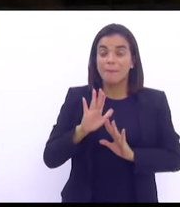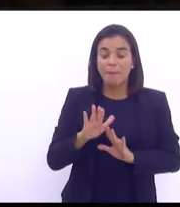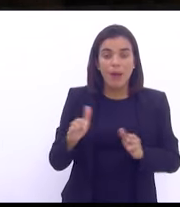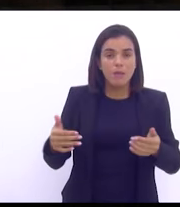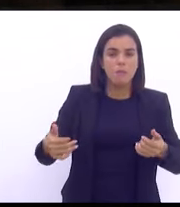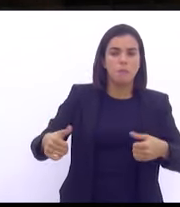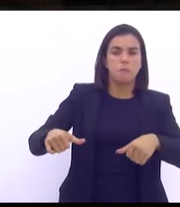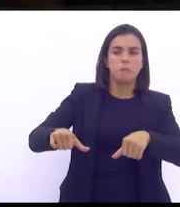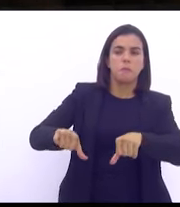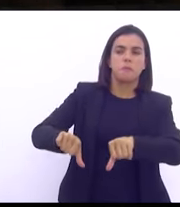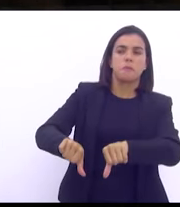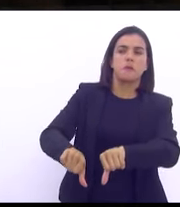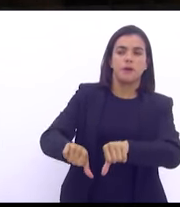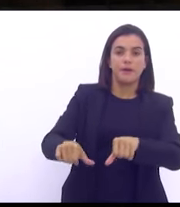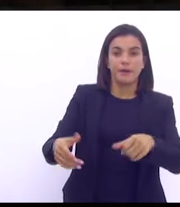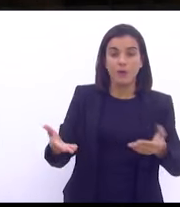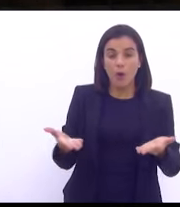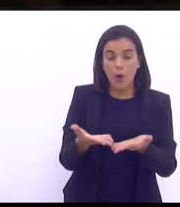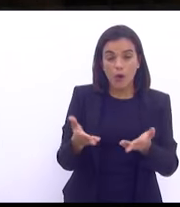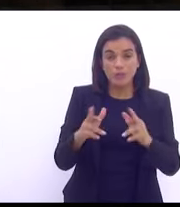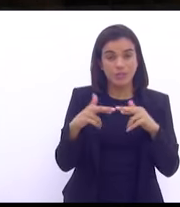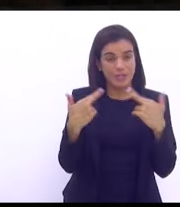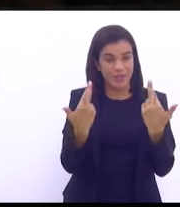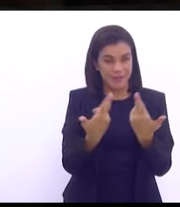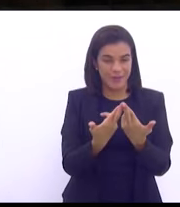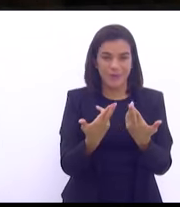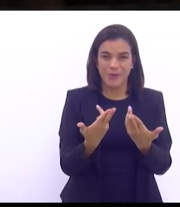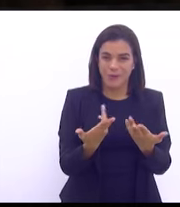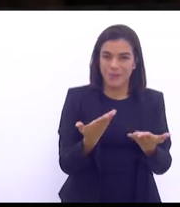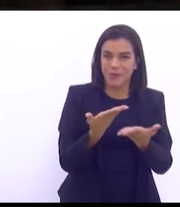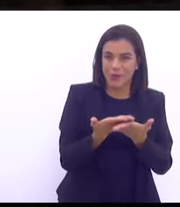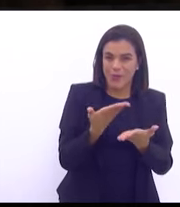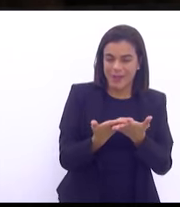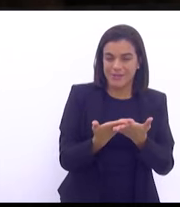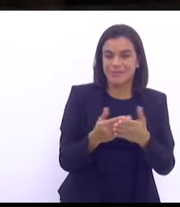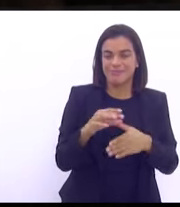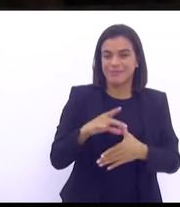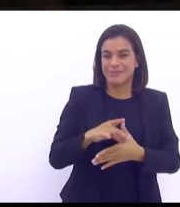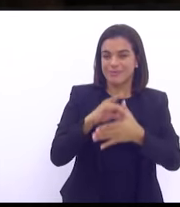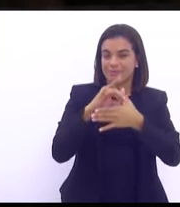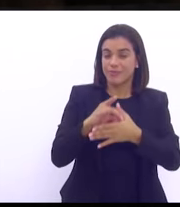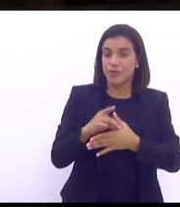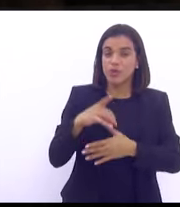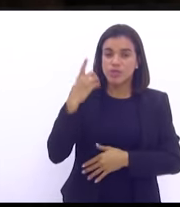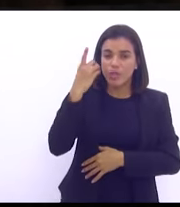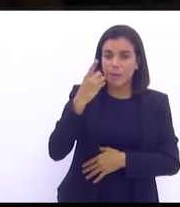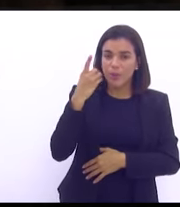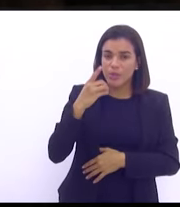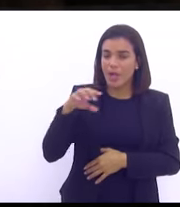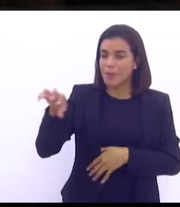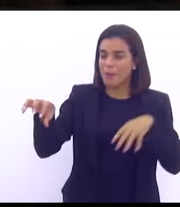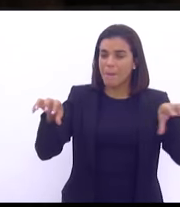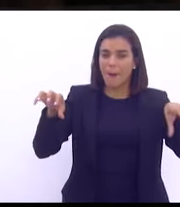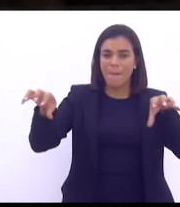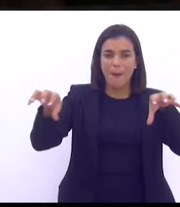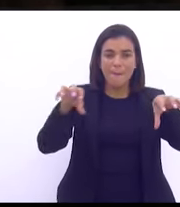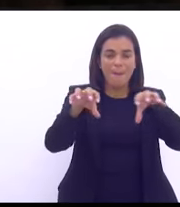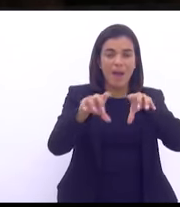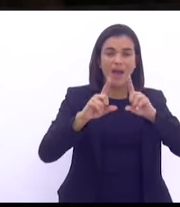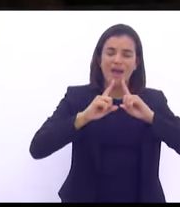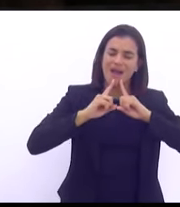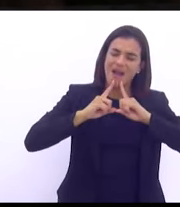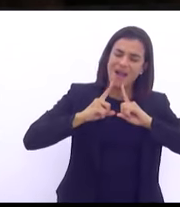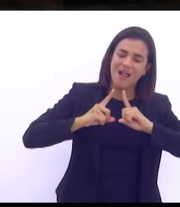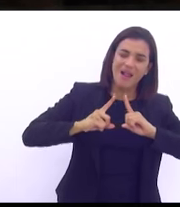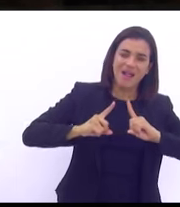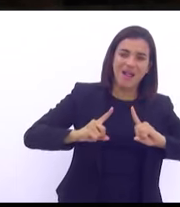geral. Hoje, na reunião do Colégio de Líderes, os deputados de todas as regiões reclamaram e reclamaram muito.